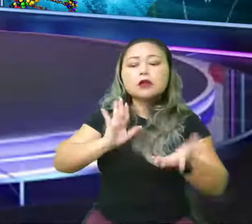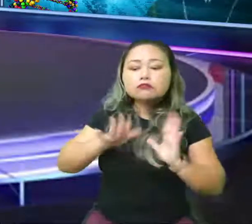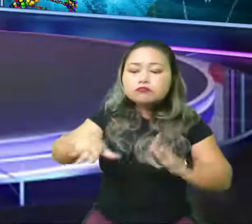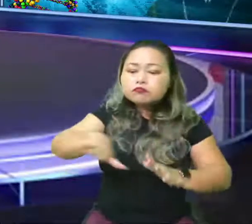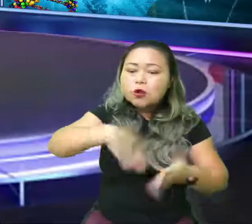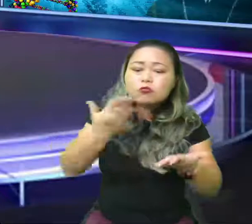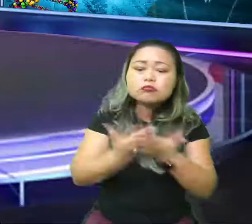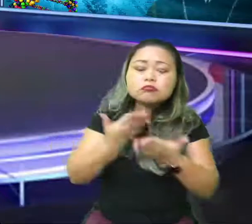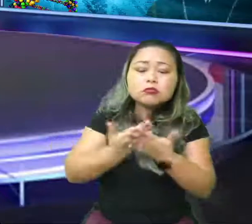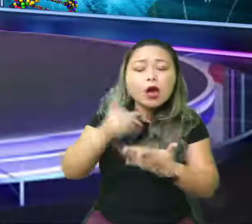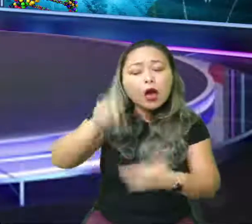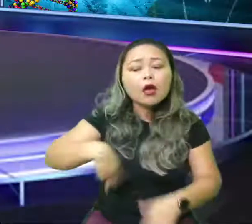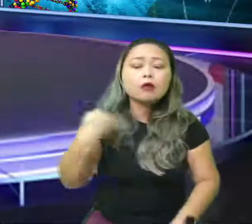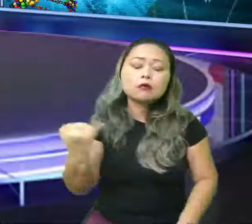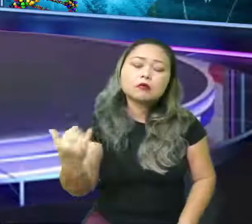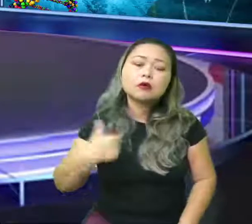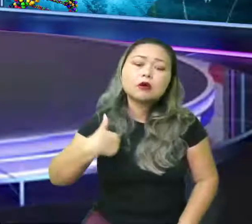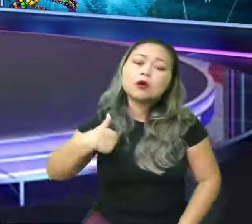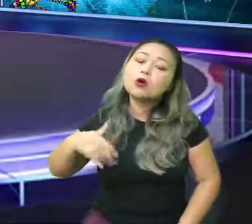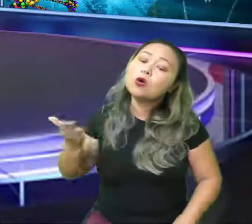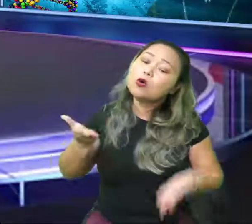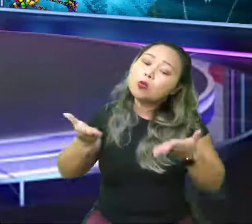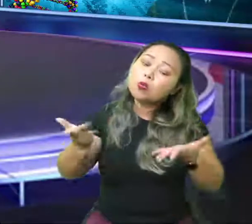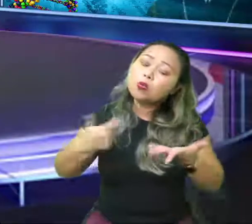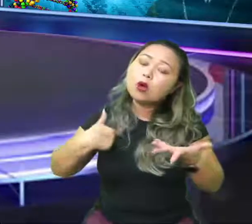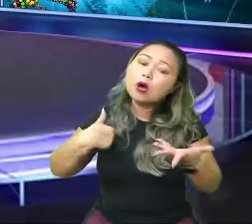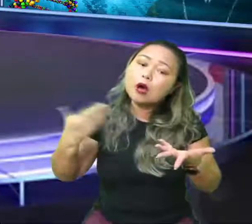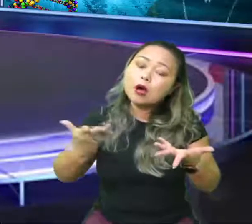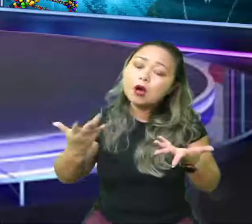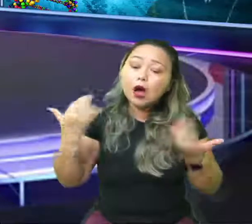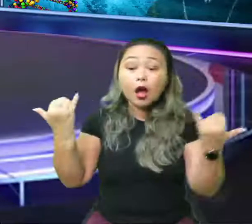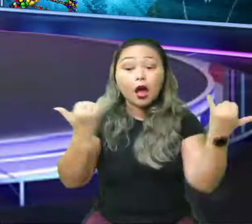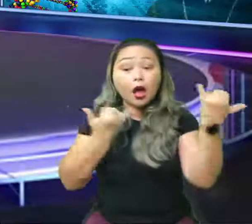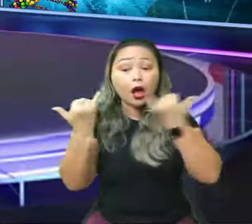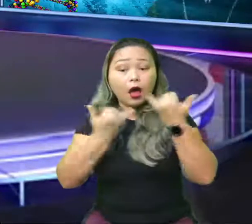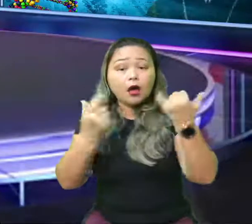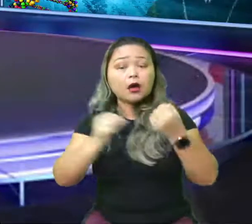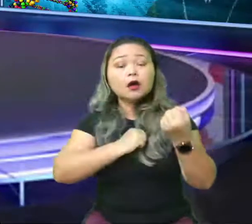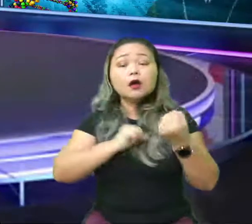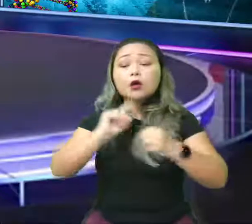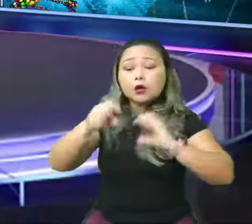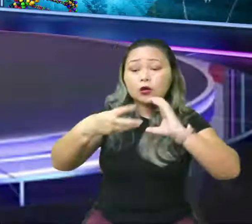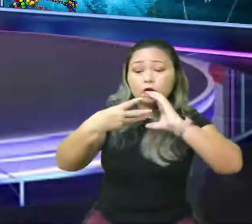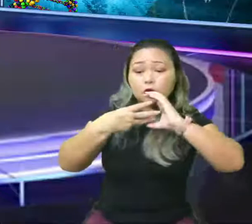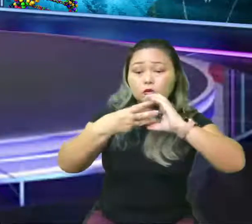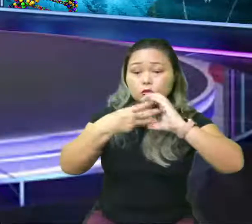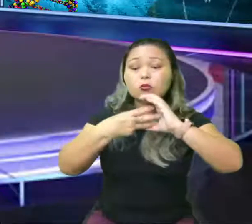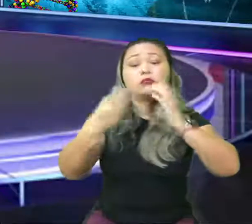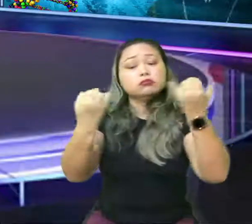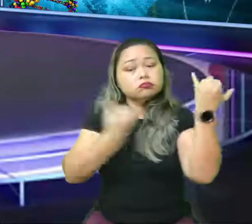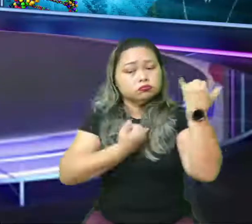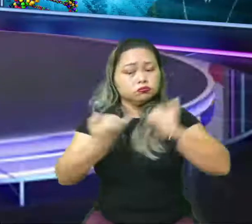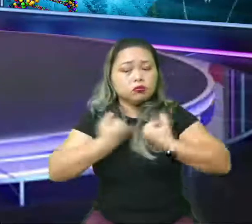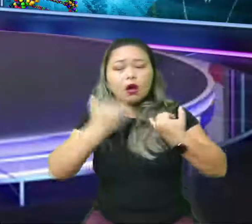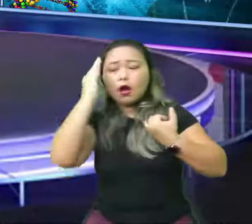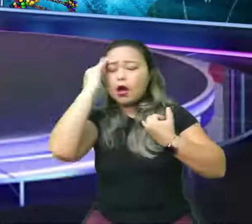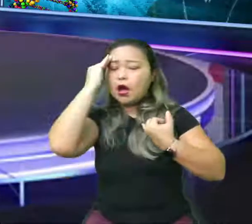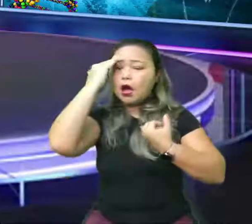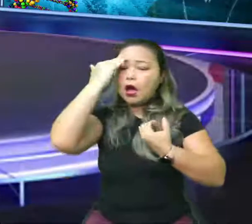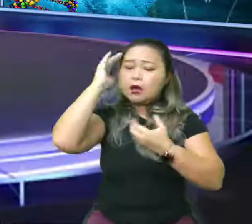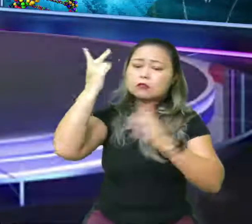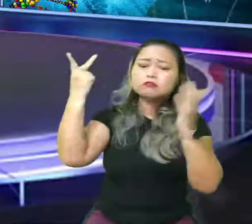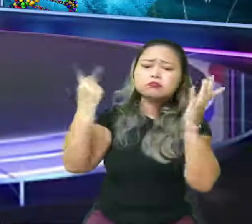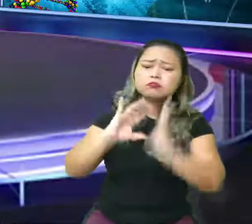quão importante é, no mundo atual, né, as informações que as nossas células nos trazem para compreender